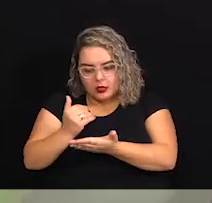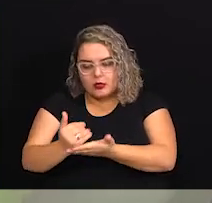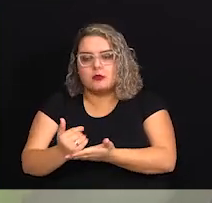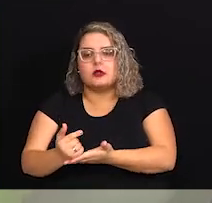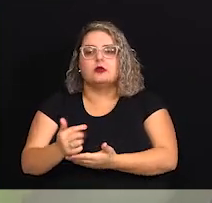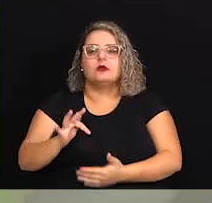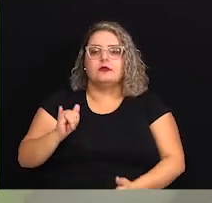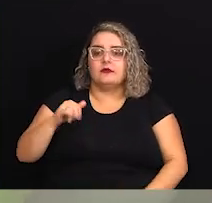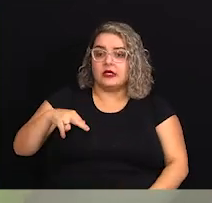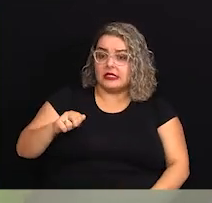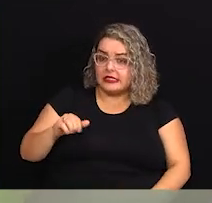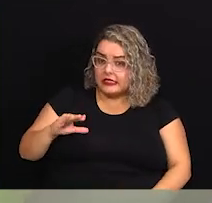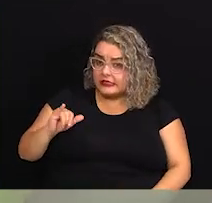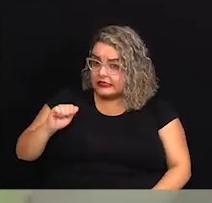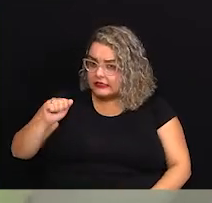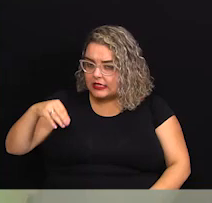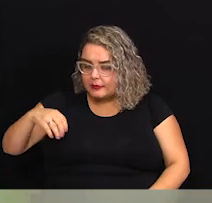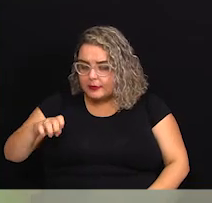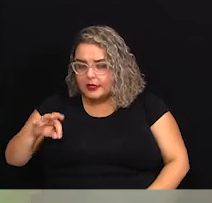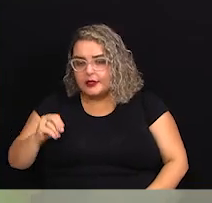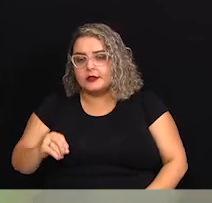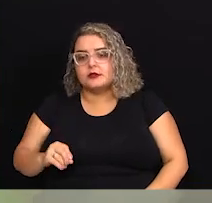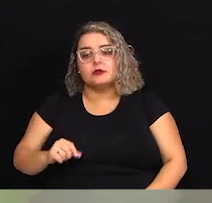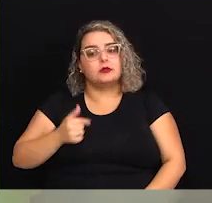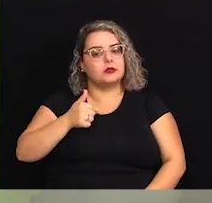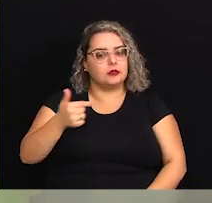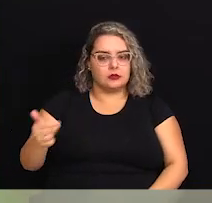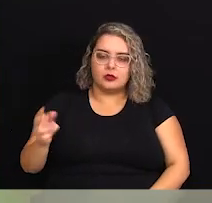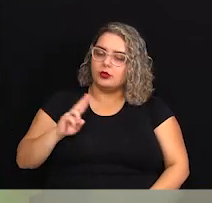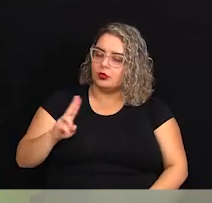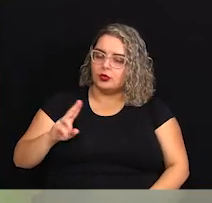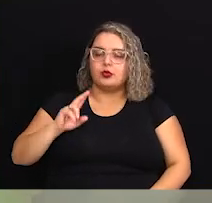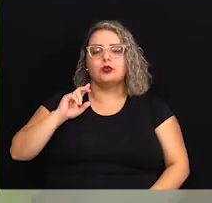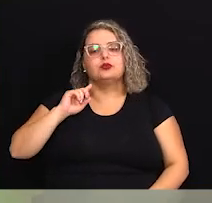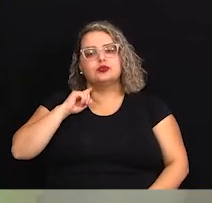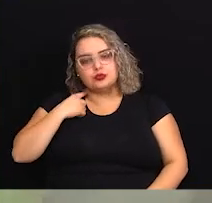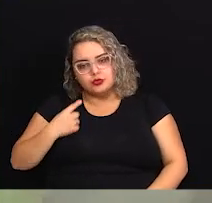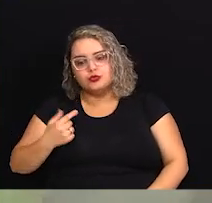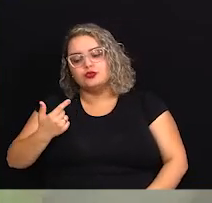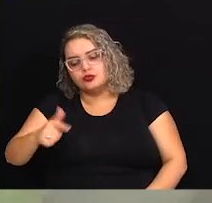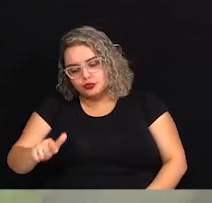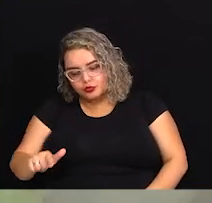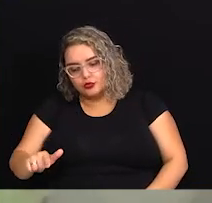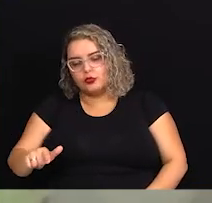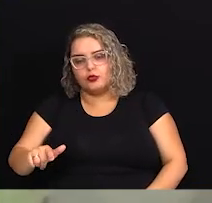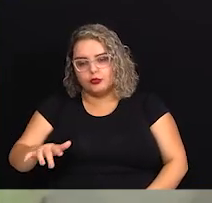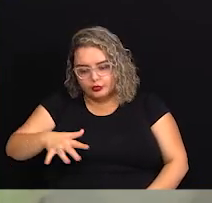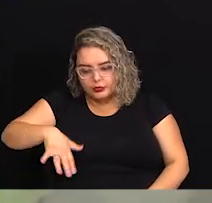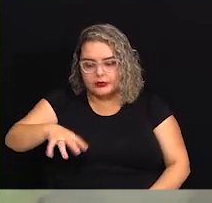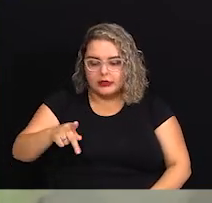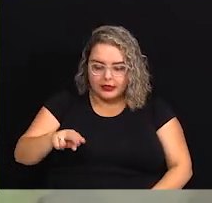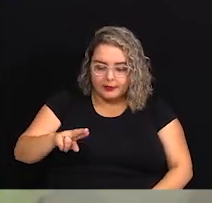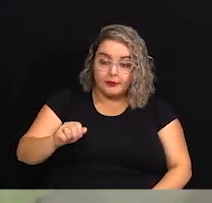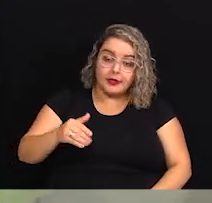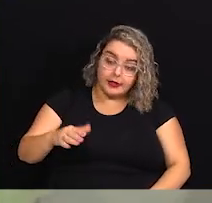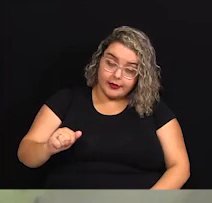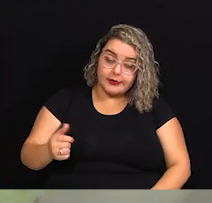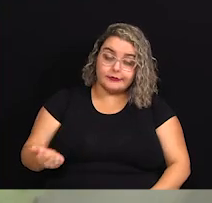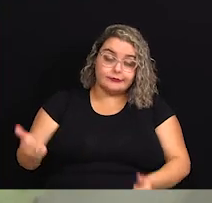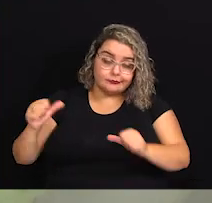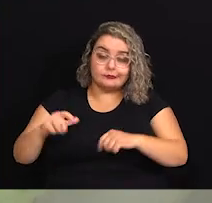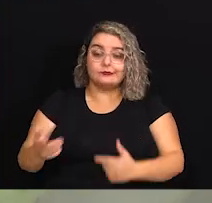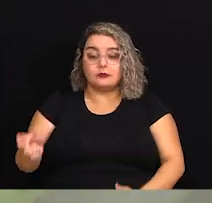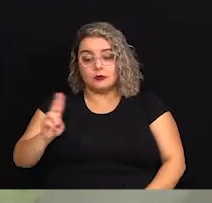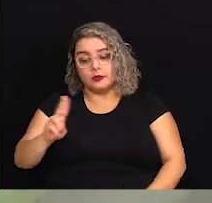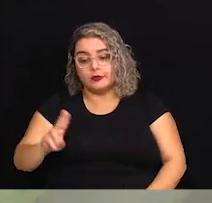aquele financiamento, sem novamente ter o nome negativado na praça, e aí com isso só vai prejudicando ela, né? Porque teve o